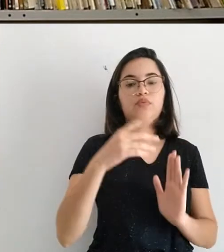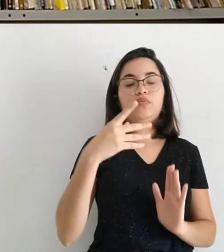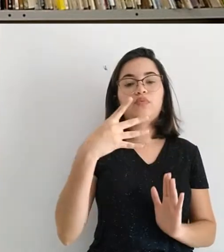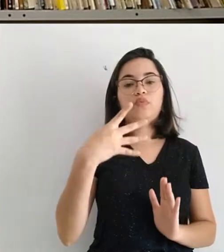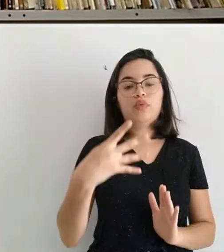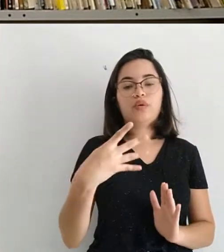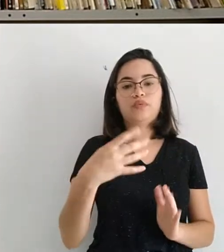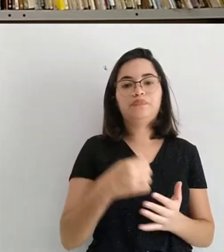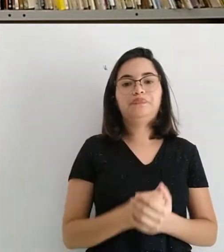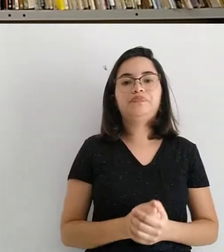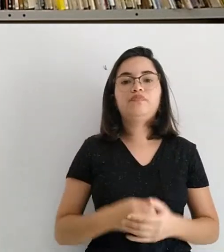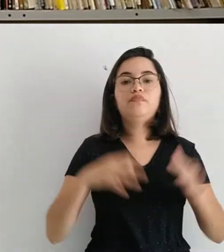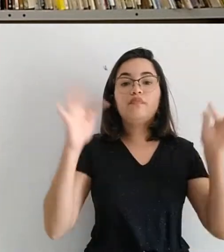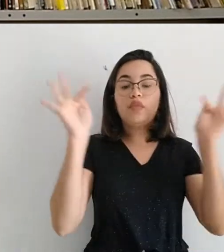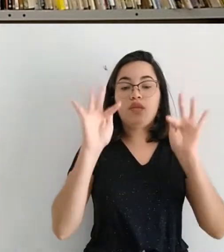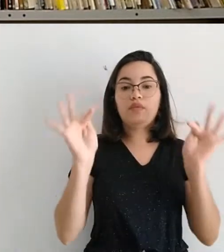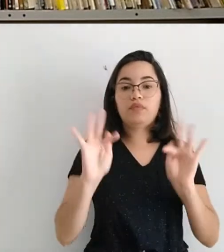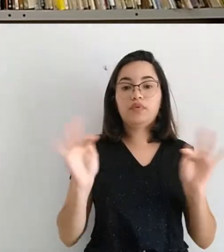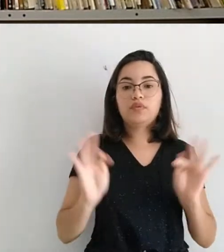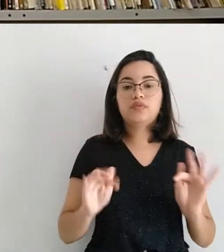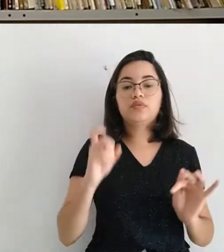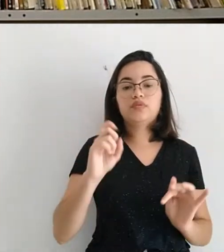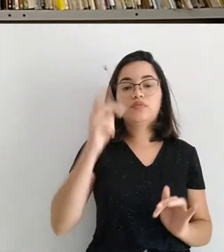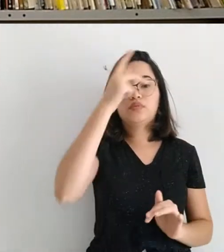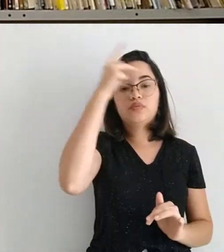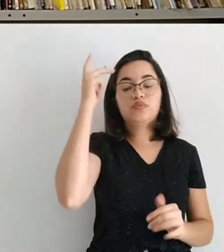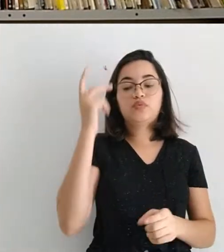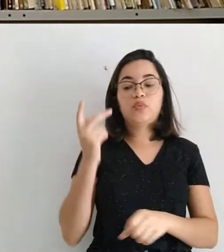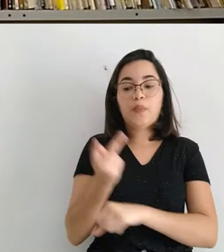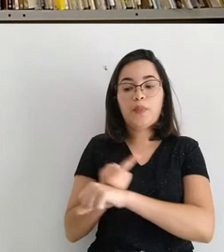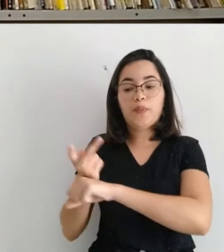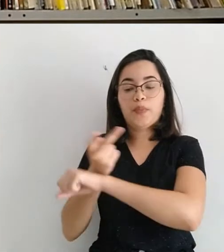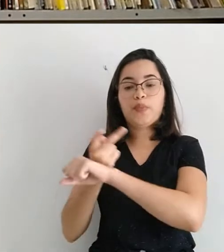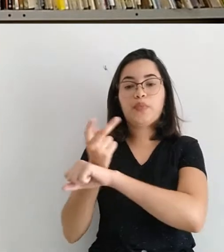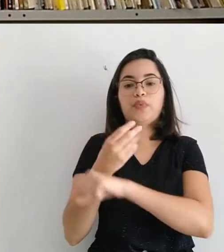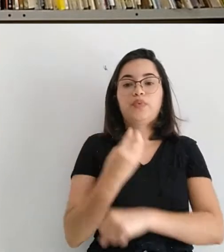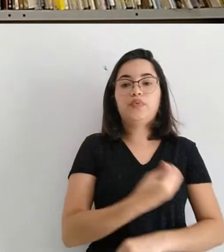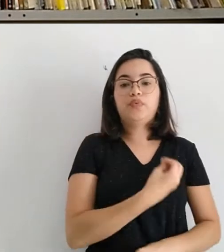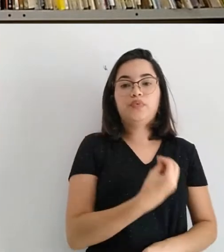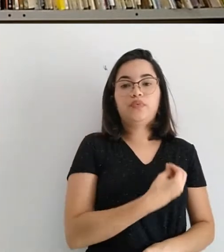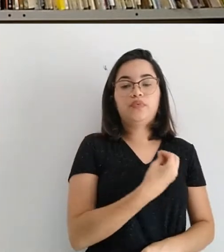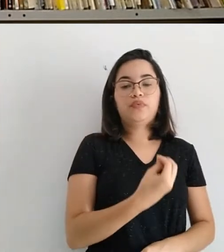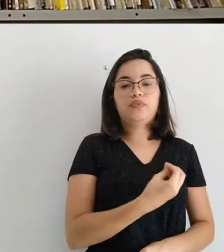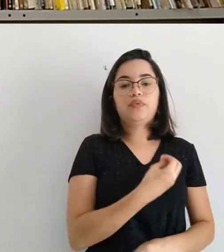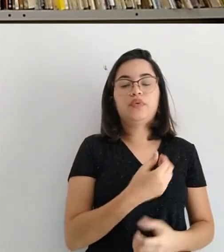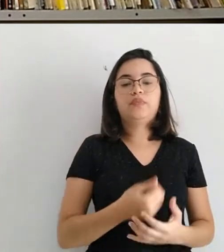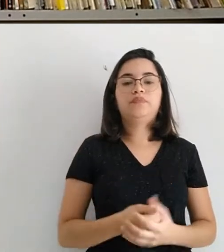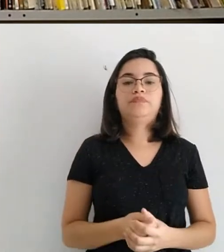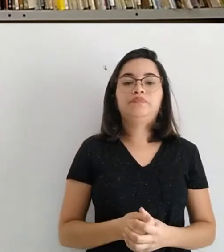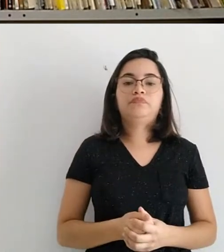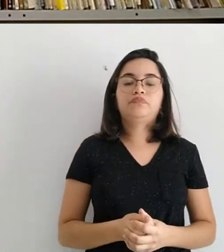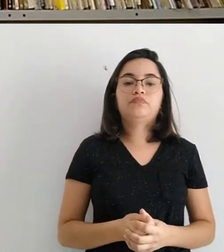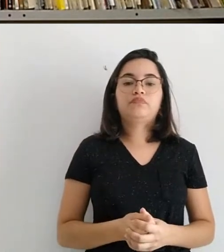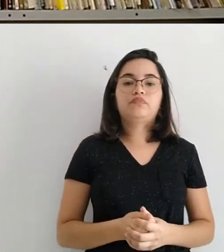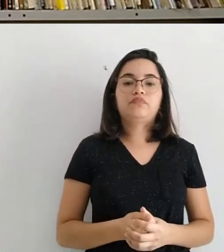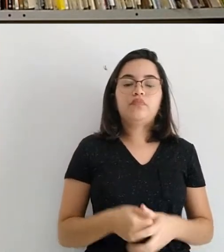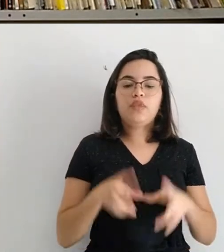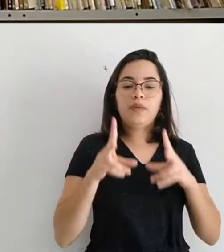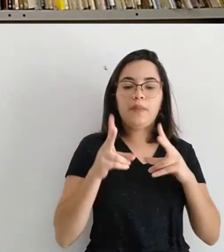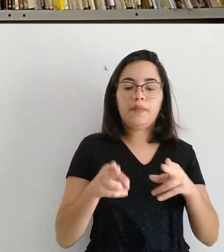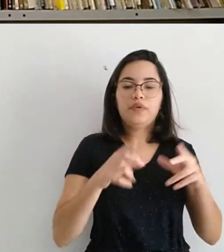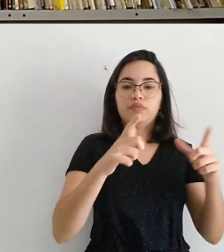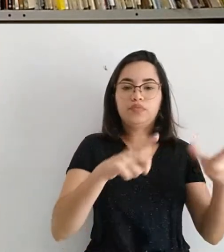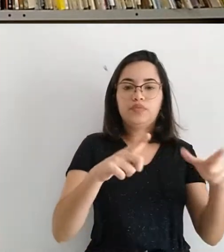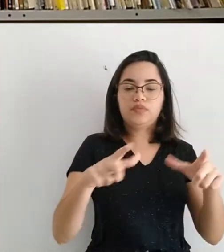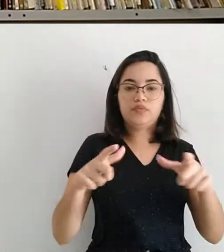4. Felizes são aqueles que procuram viver de maneira que mesmo